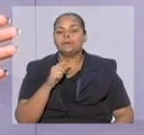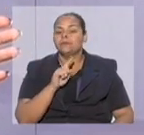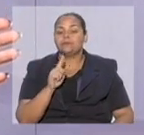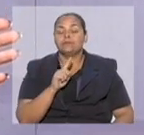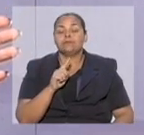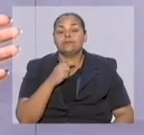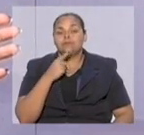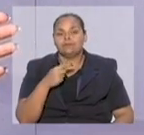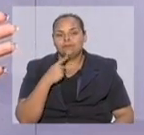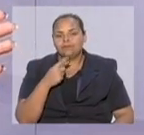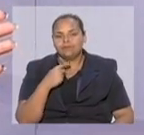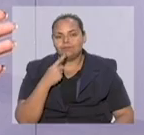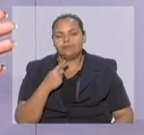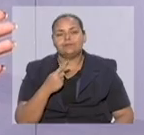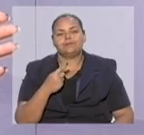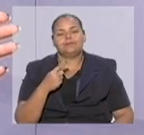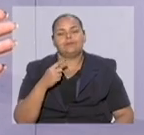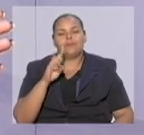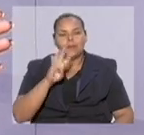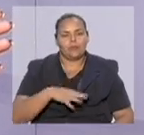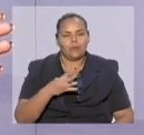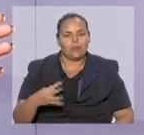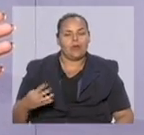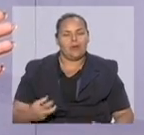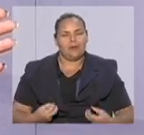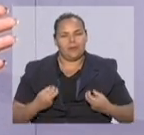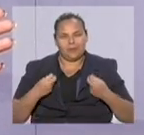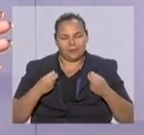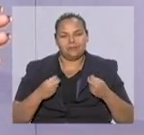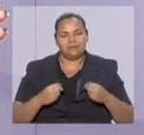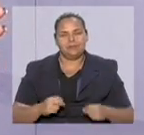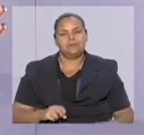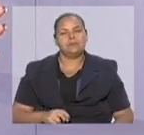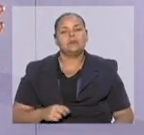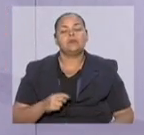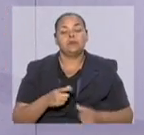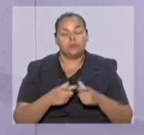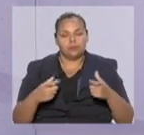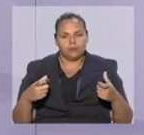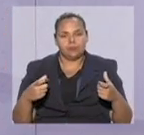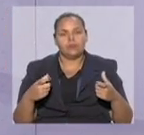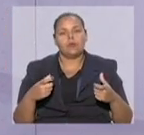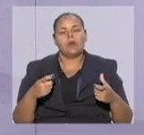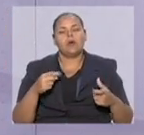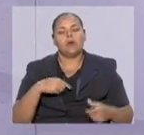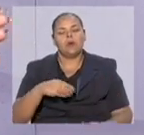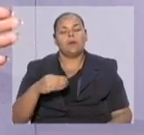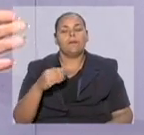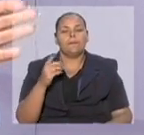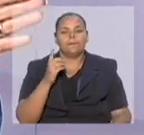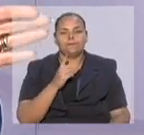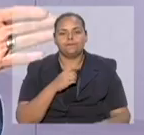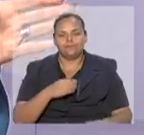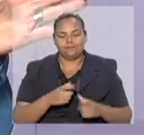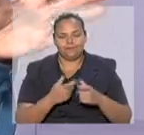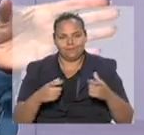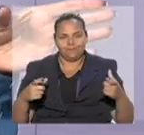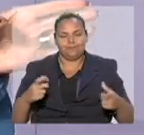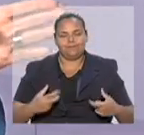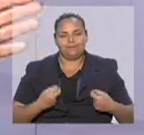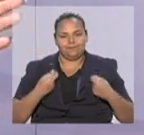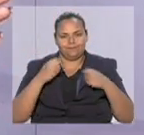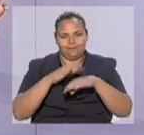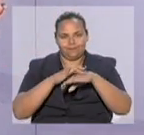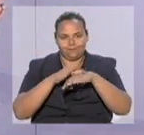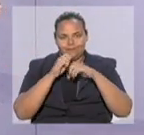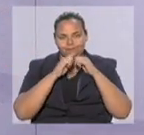chegou nos níveis maiores de câncer, né? Então, a incidência de câncer está aumentando,